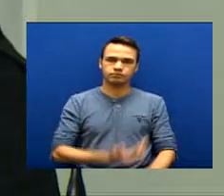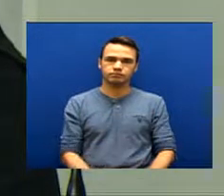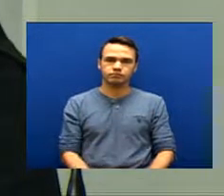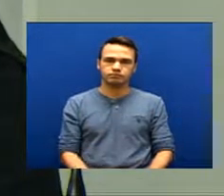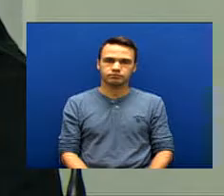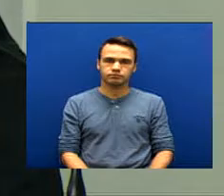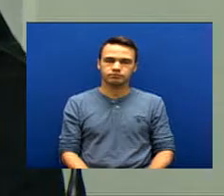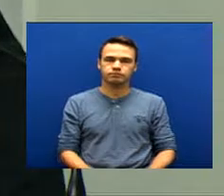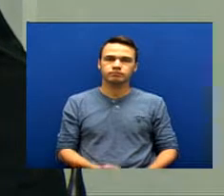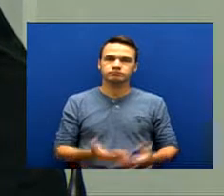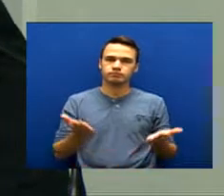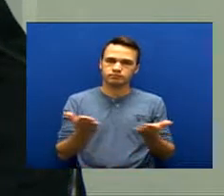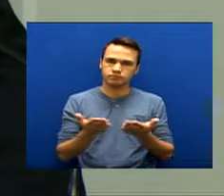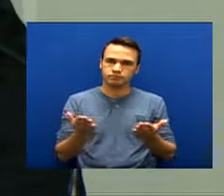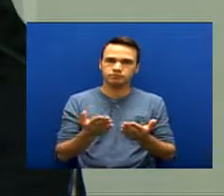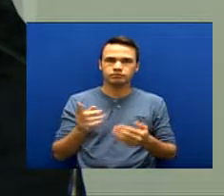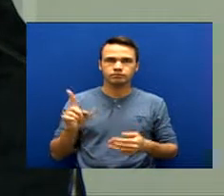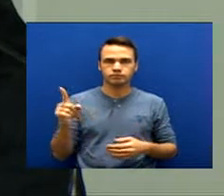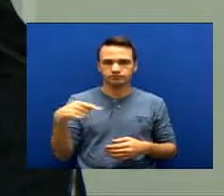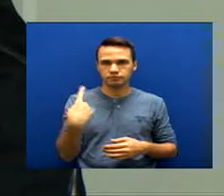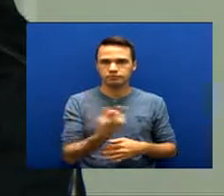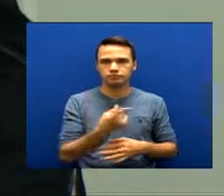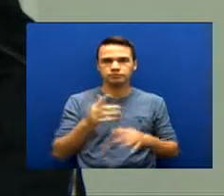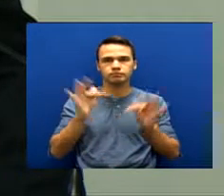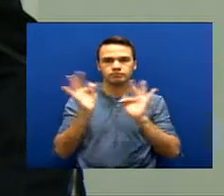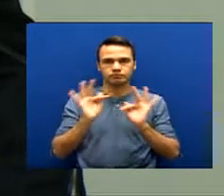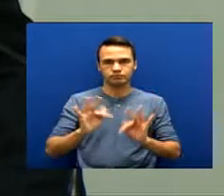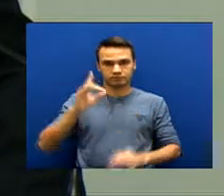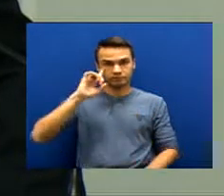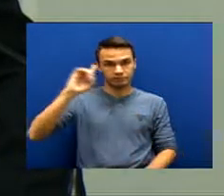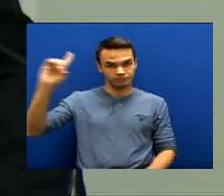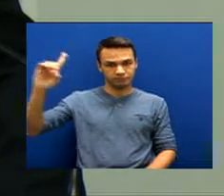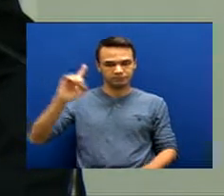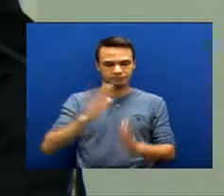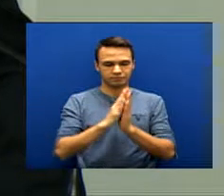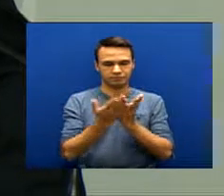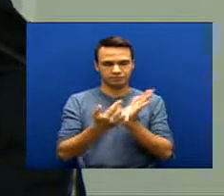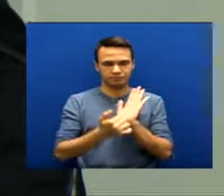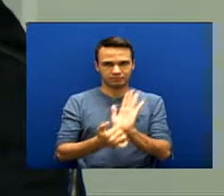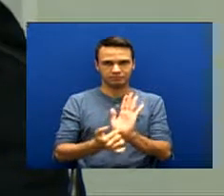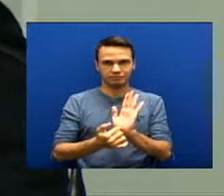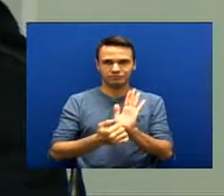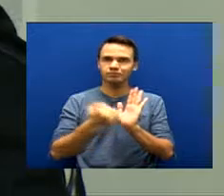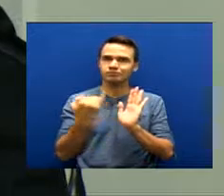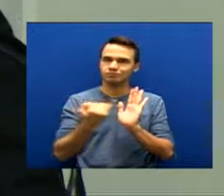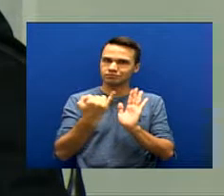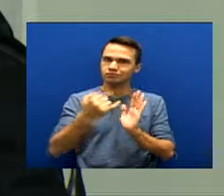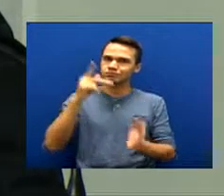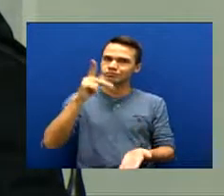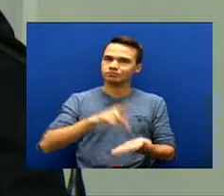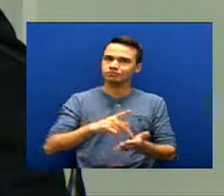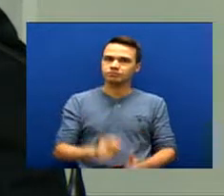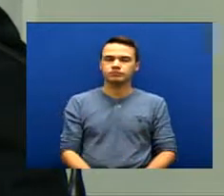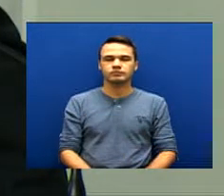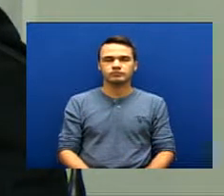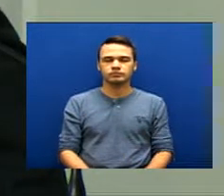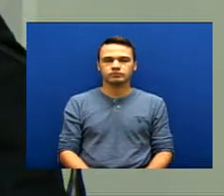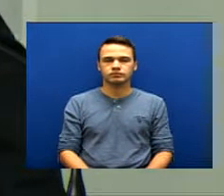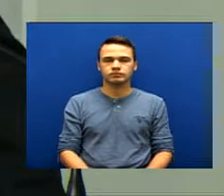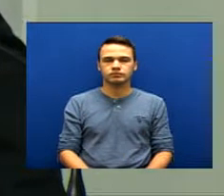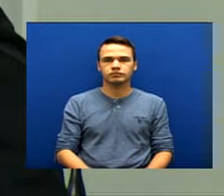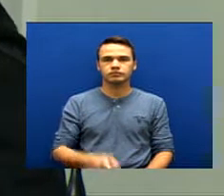Eu perdi a minha liberdade. Eu perdi a minha esposa. Eu perdi meus filhos, perdi meu pai, perdi meu emprego, perdi